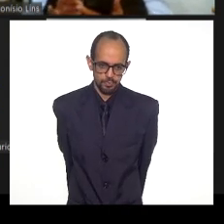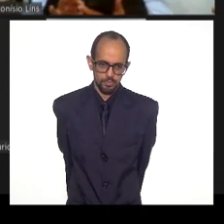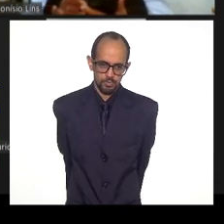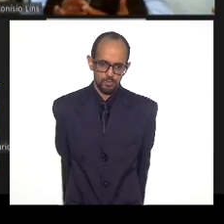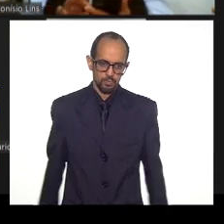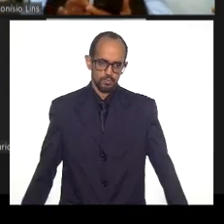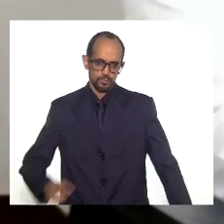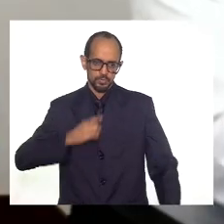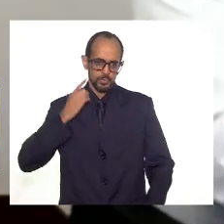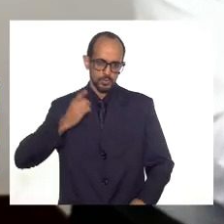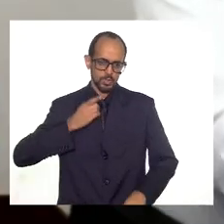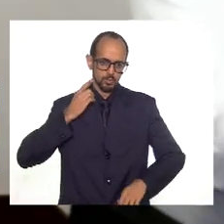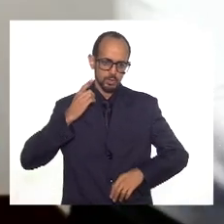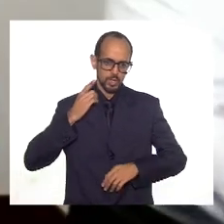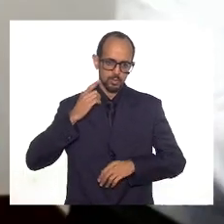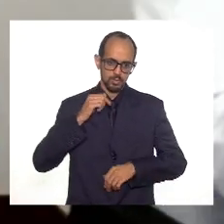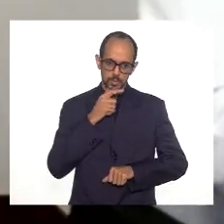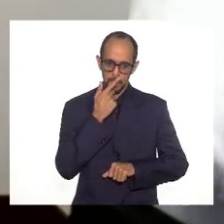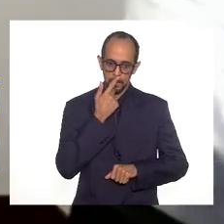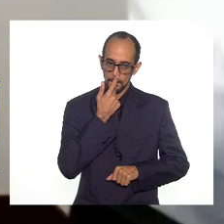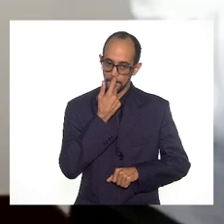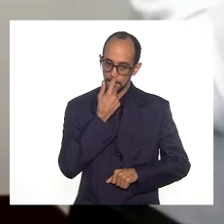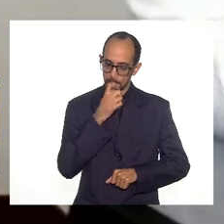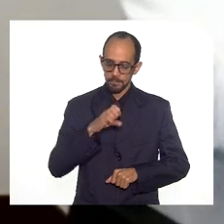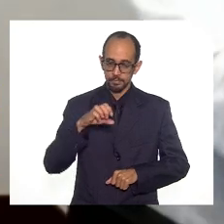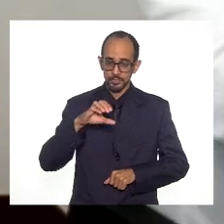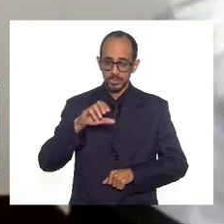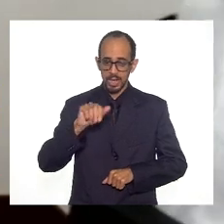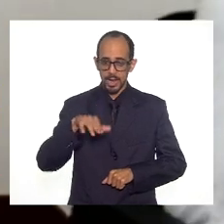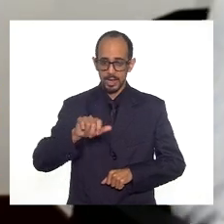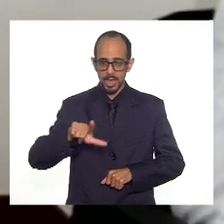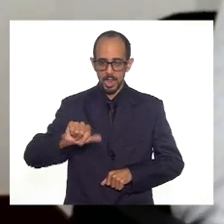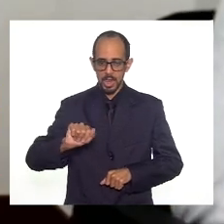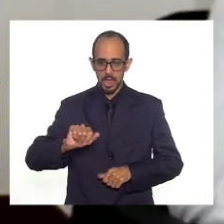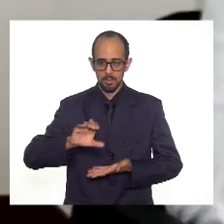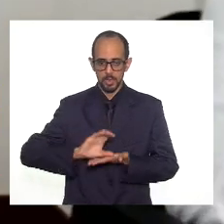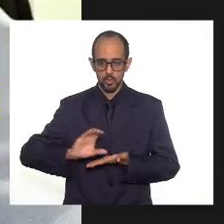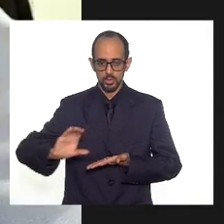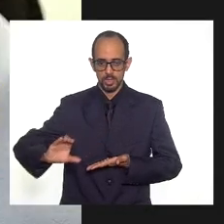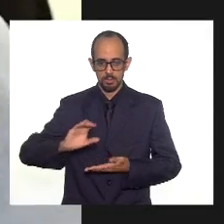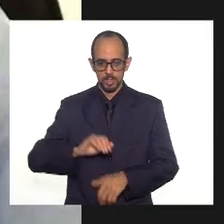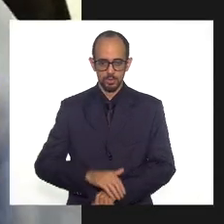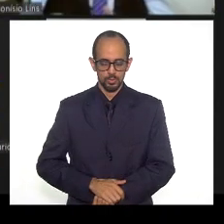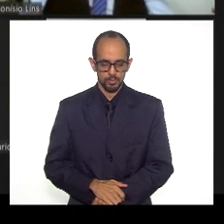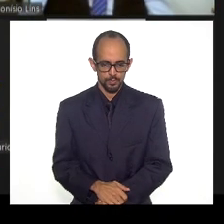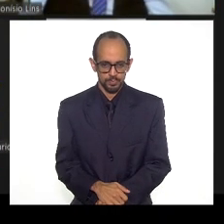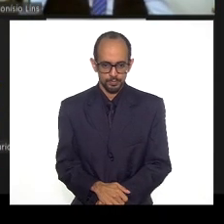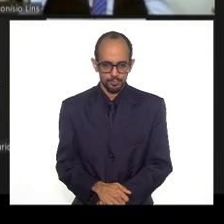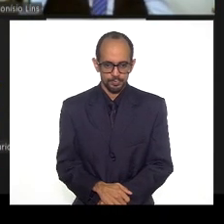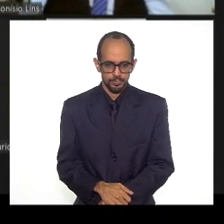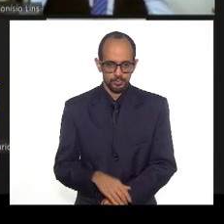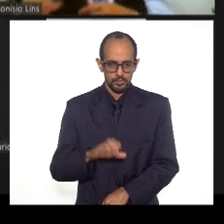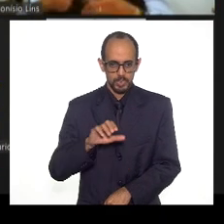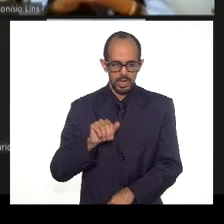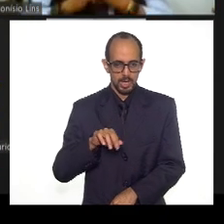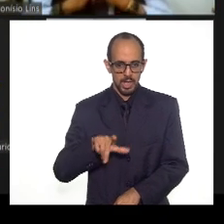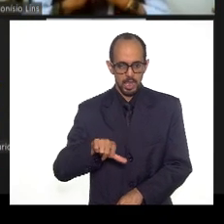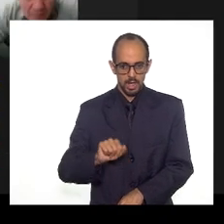Obrigado. Deputado Márcio Canella, pela Comissão de Orçamento. Deputado Márcio